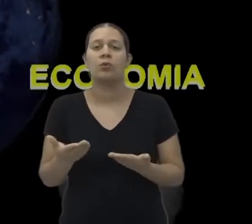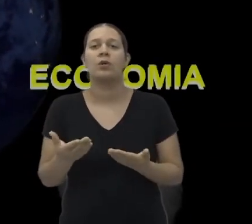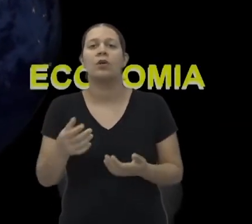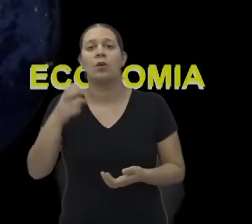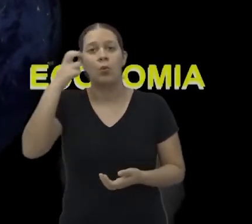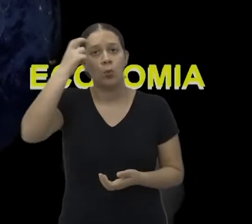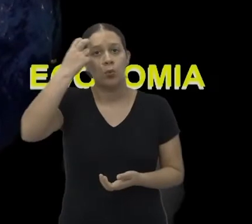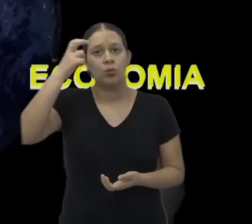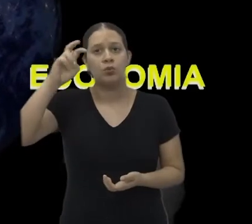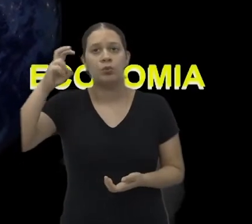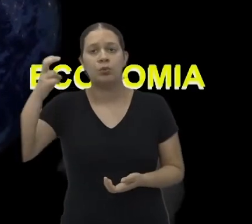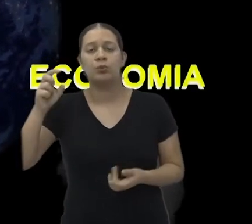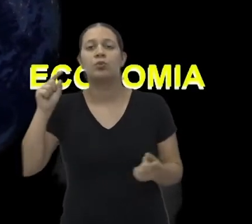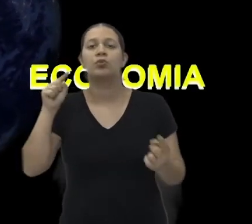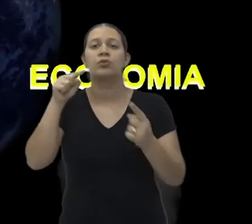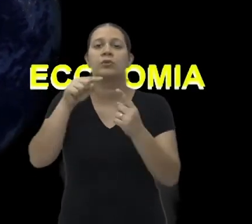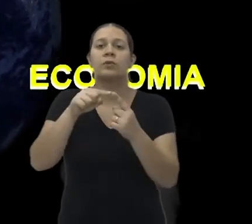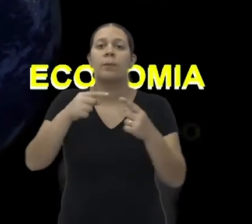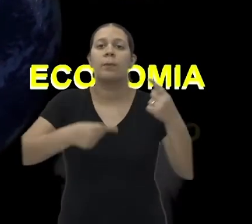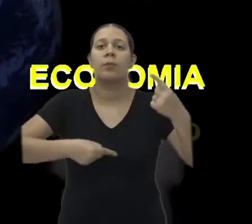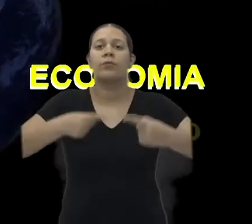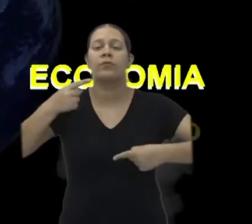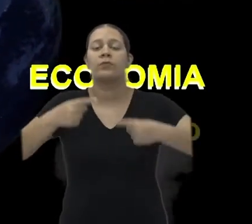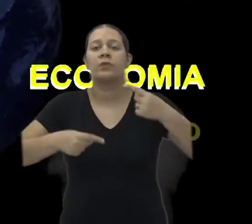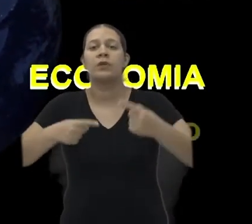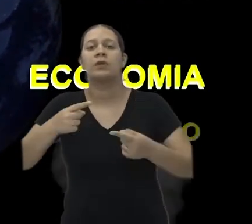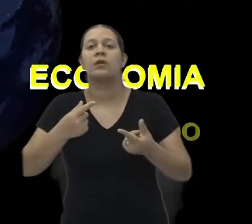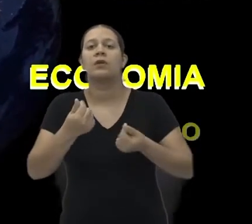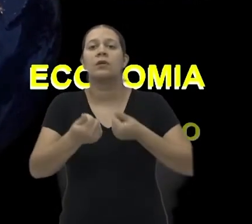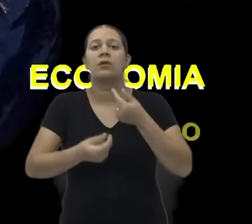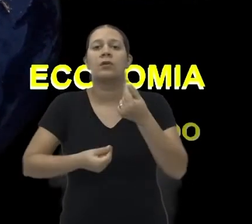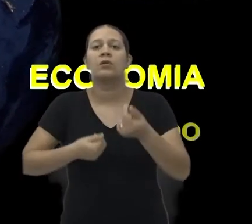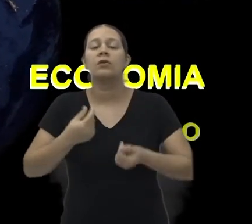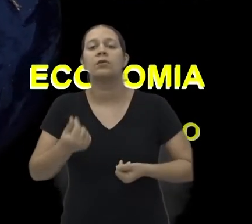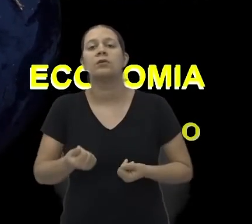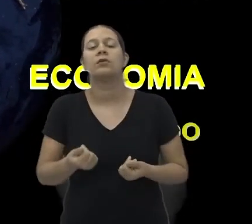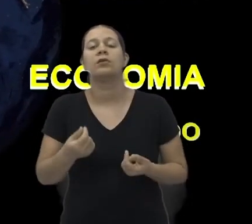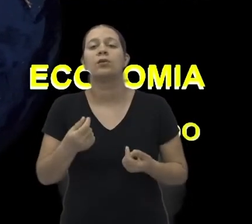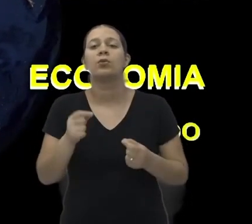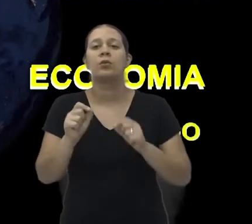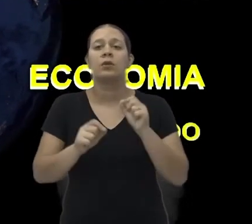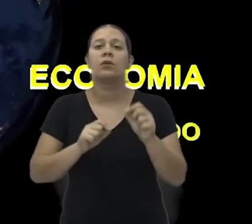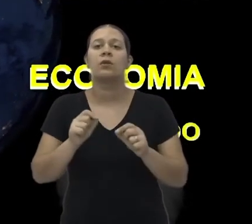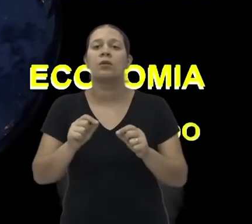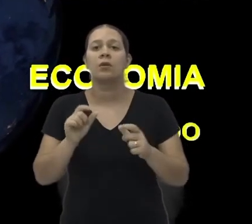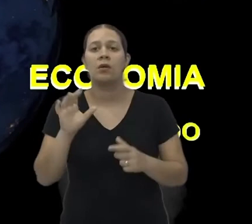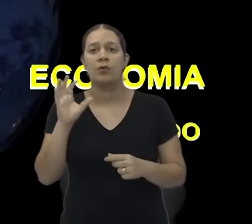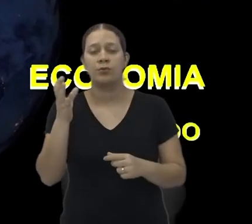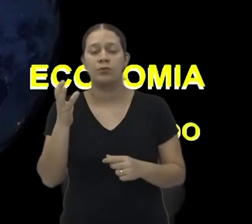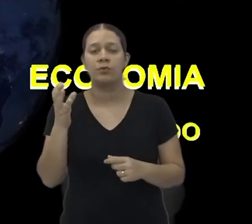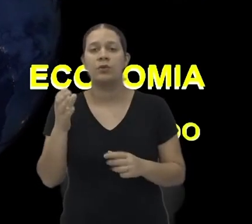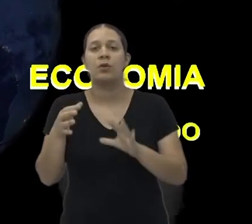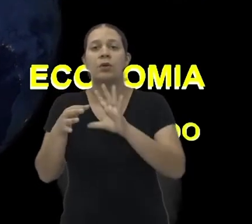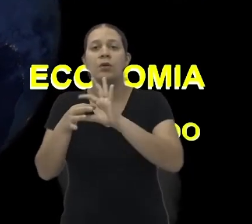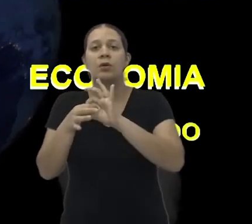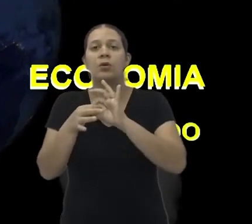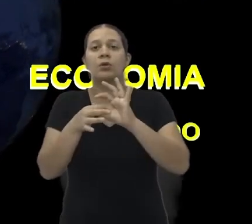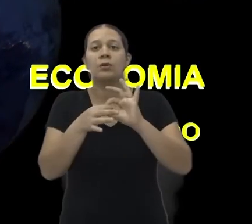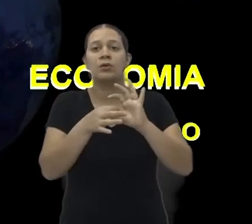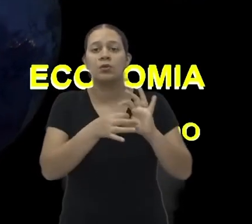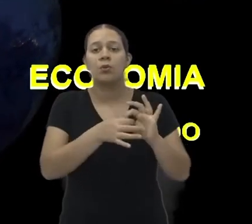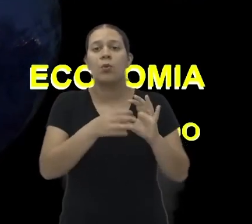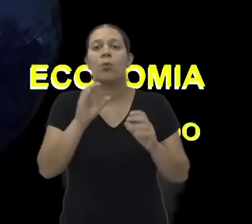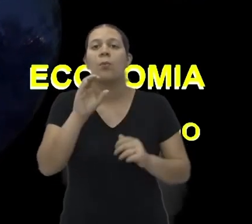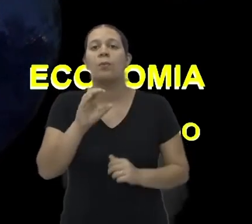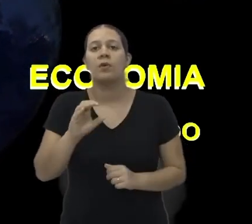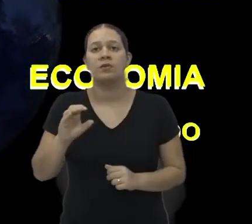atuais, tendências culturais, objetivos políticos, pressões financeiras e de mercado. O contexto costuma